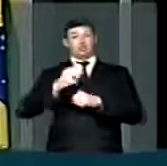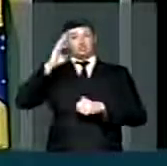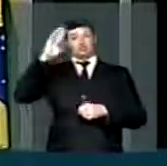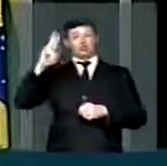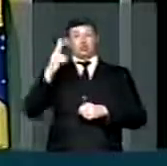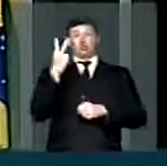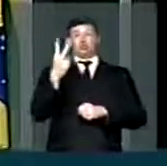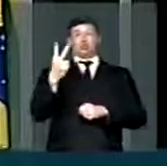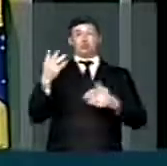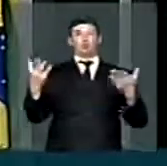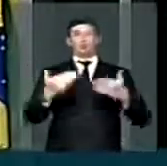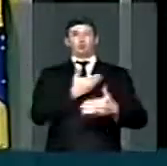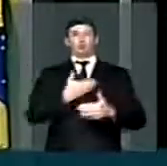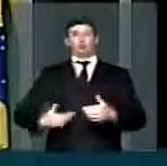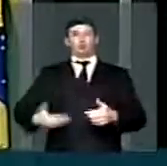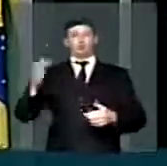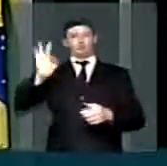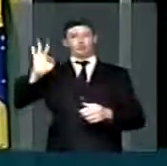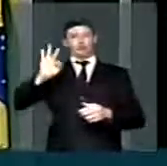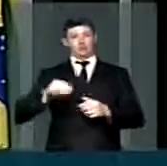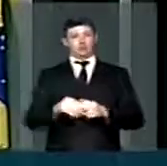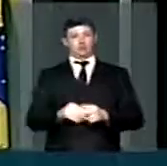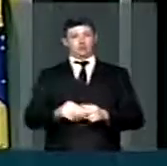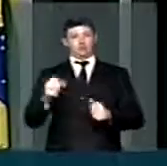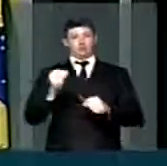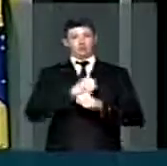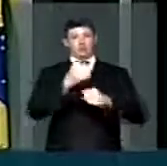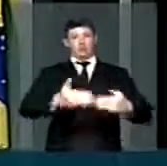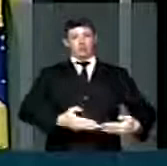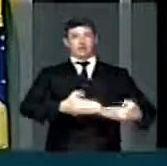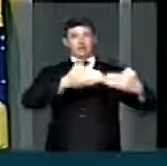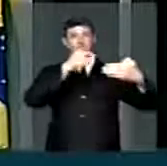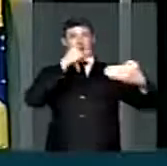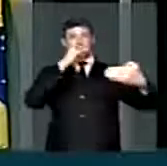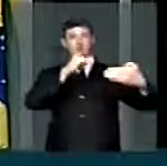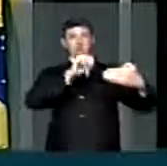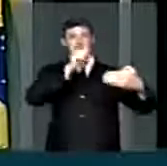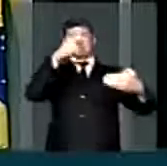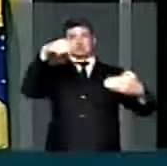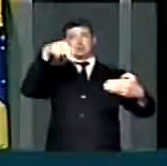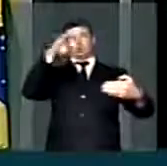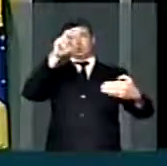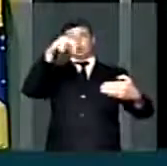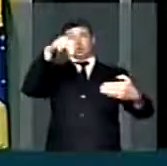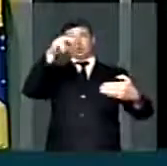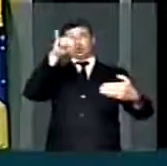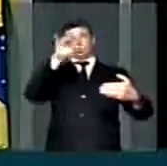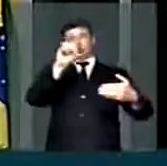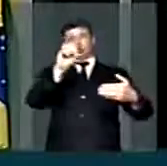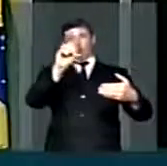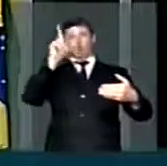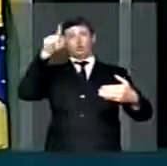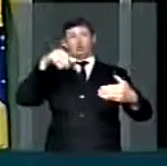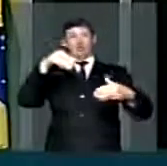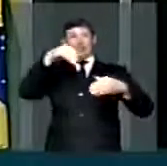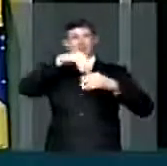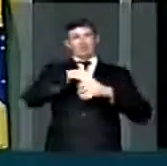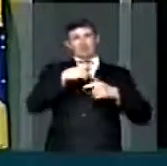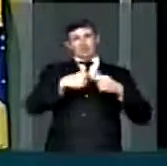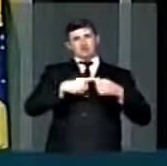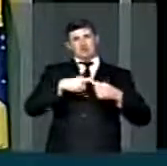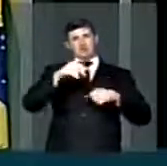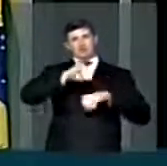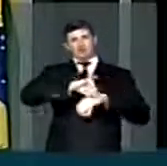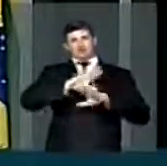maiores obras hoje do governo federal. A construção da usina de Santo Antônio, que fica praticamente dentro da cidade de